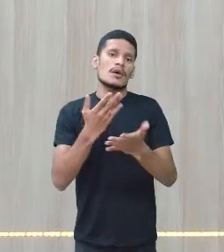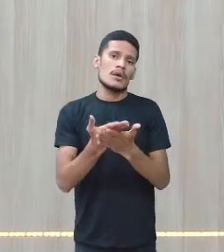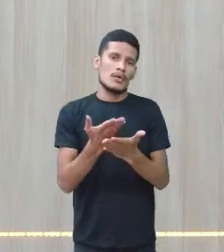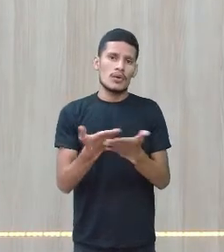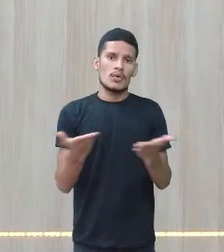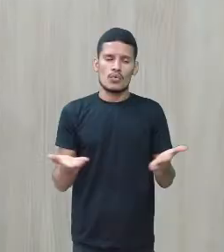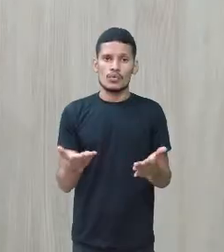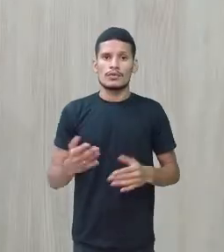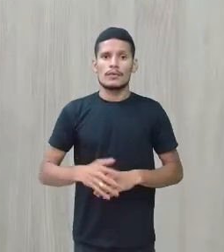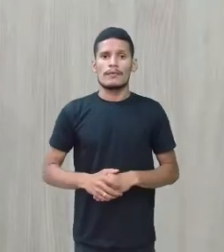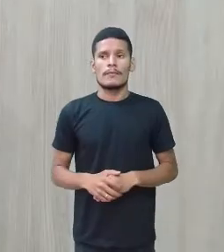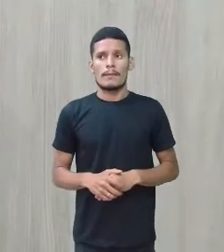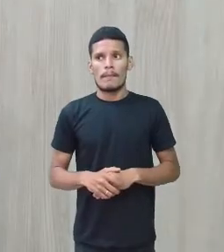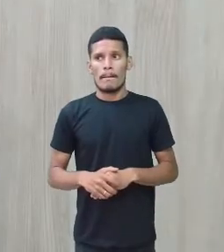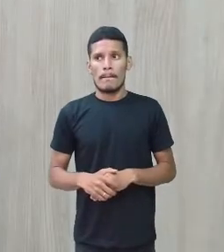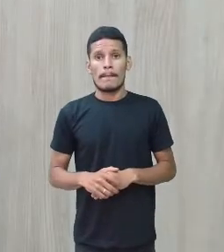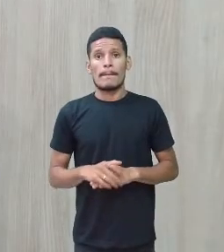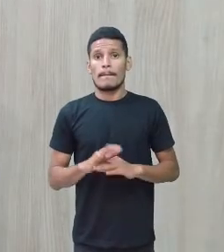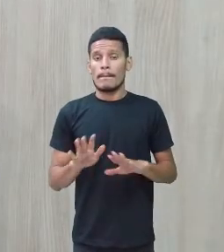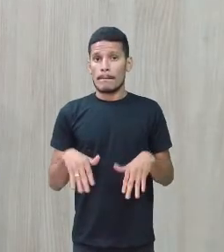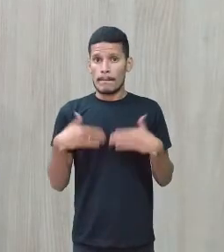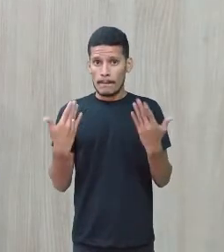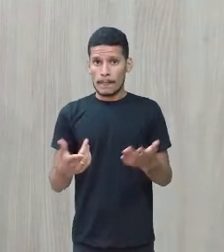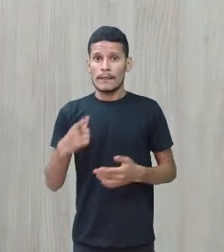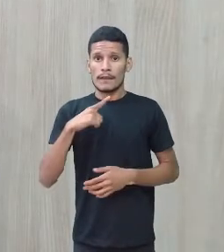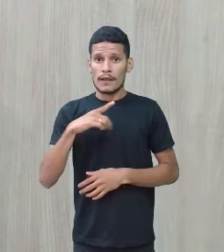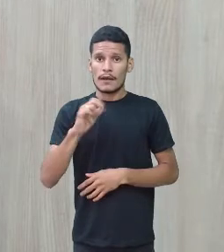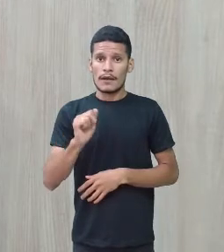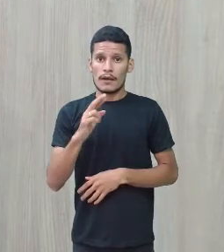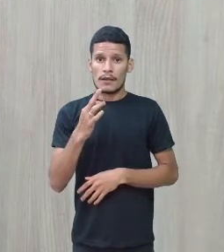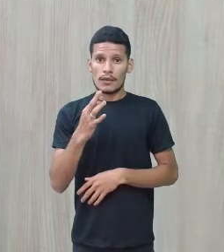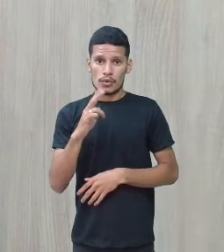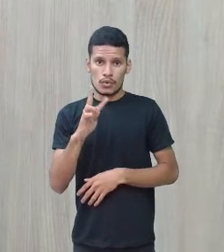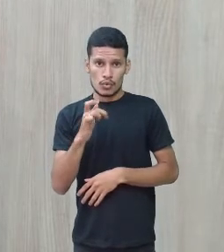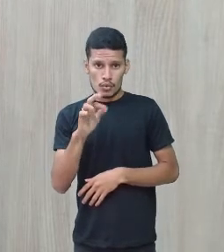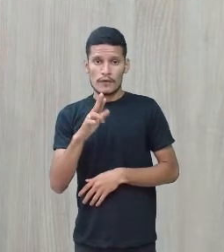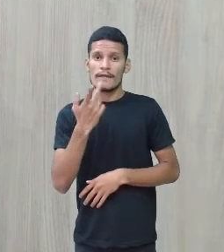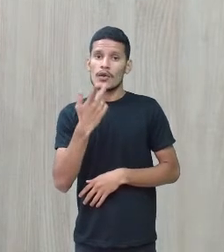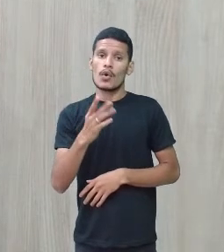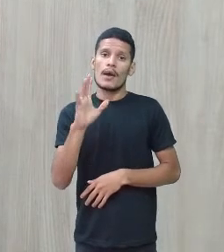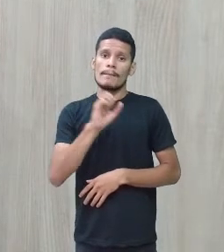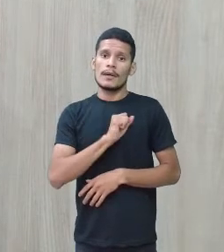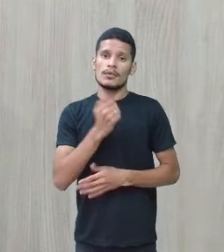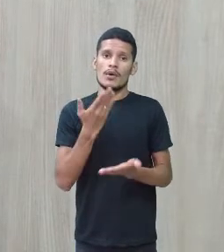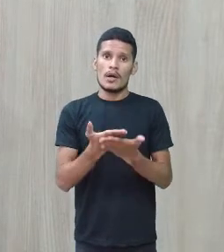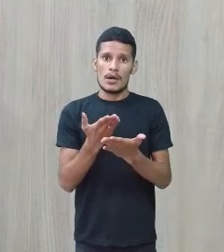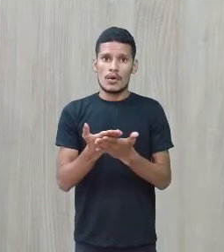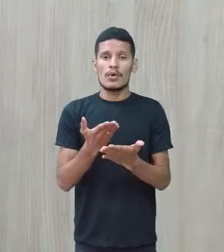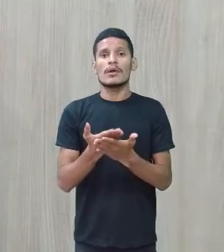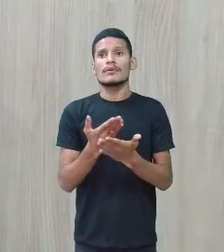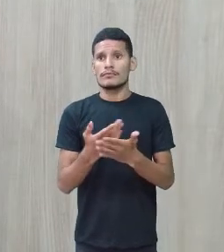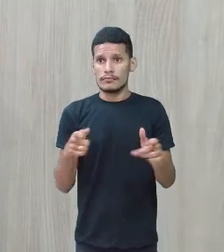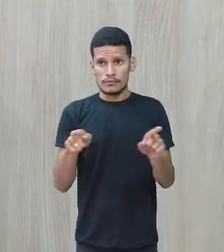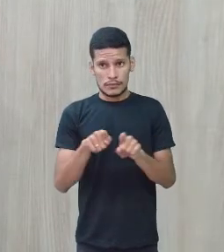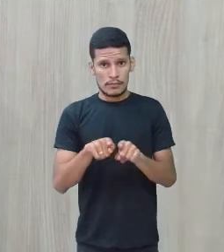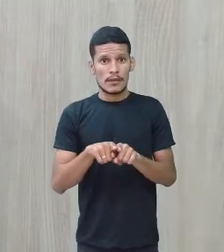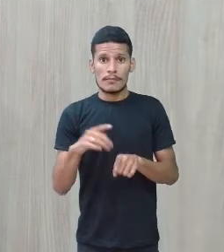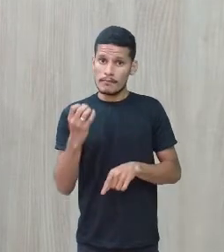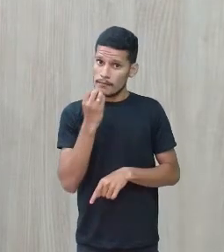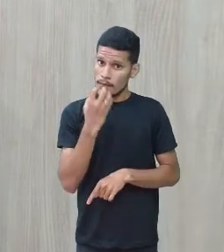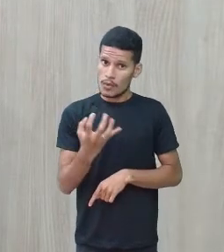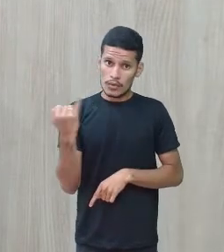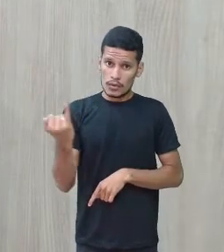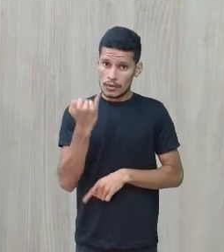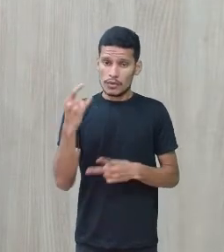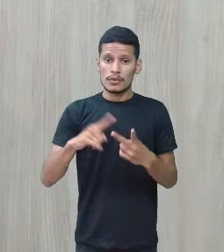aula. Bem, nós temos aqui Arthur, que disse que está amando a nossa aula, Bel. Isso aí é muito bom.